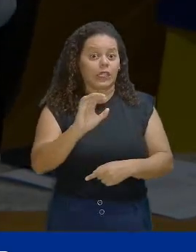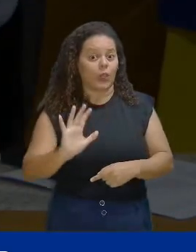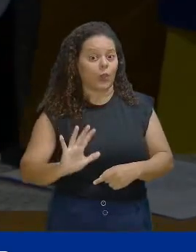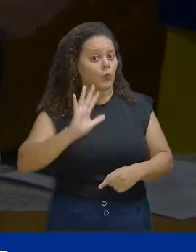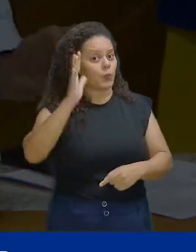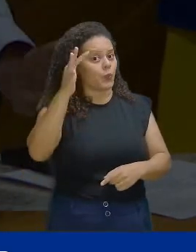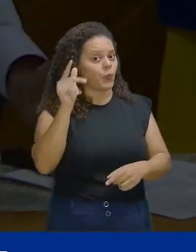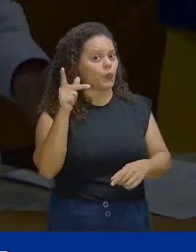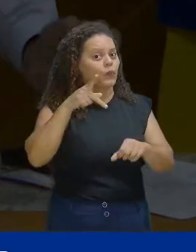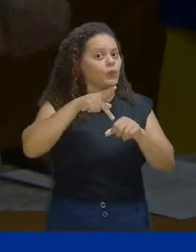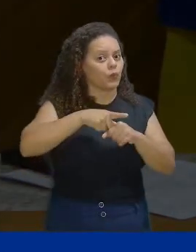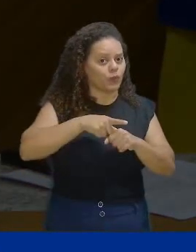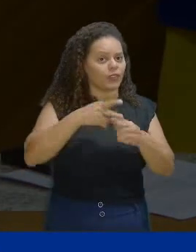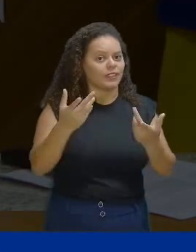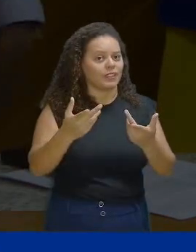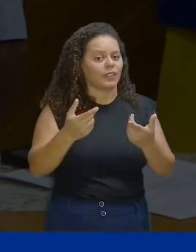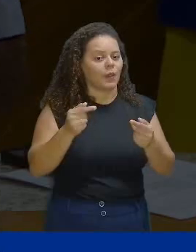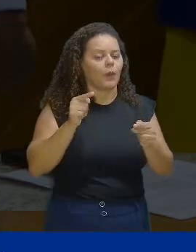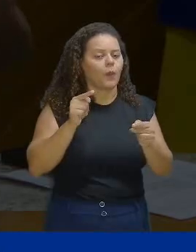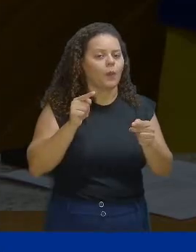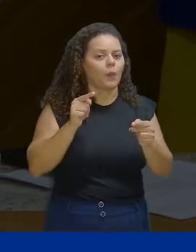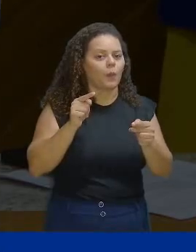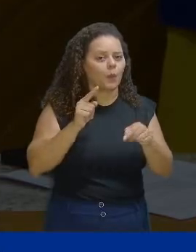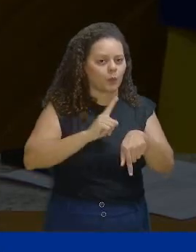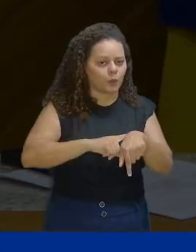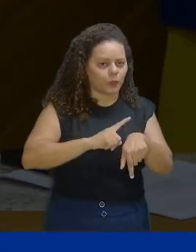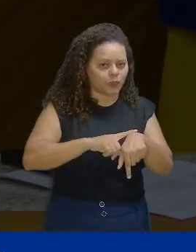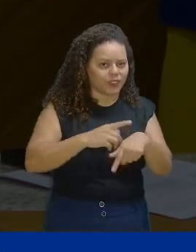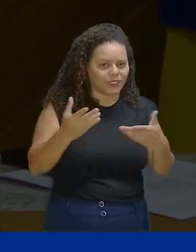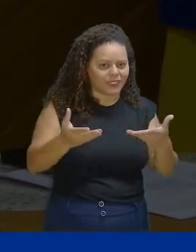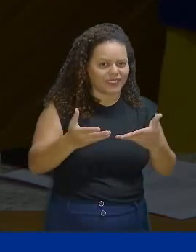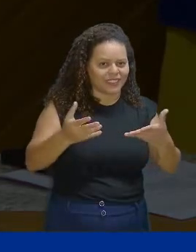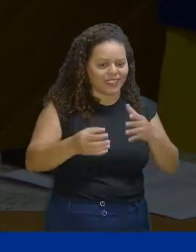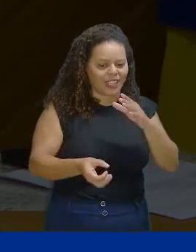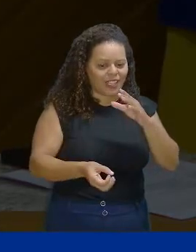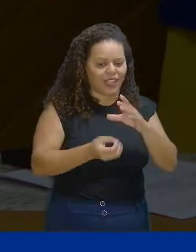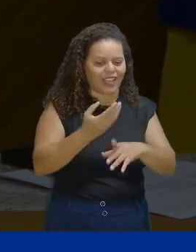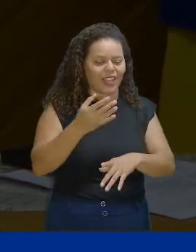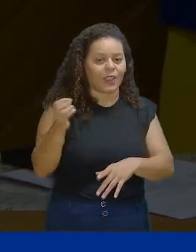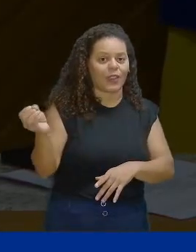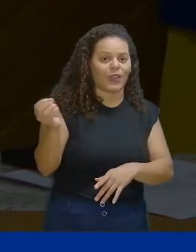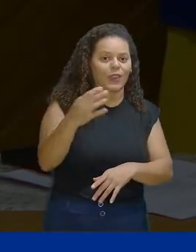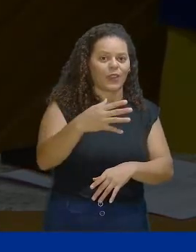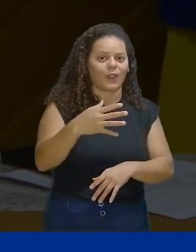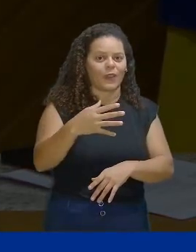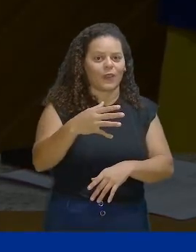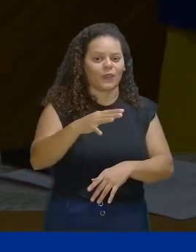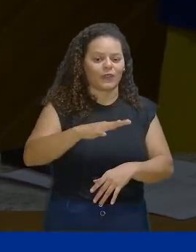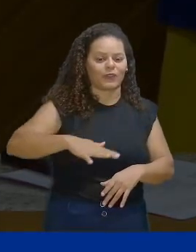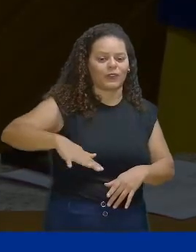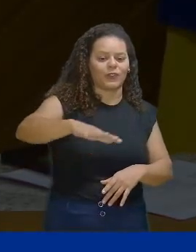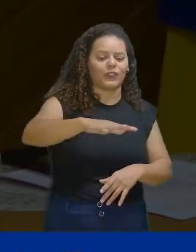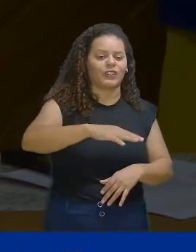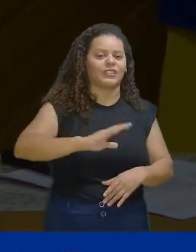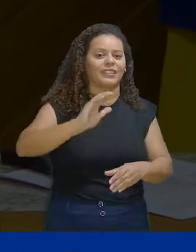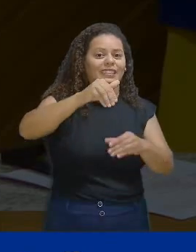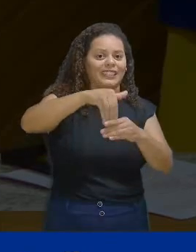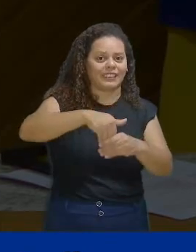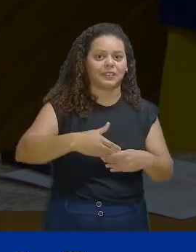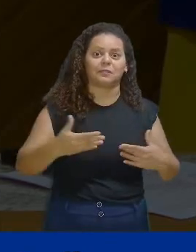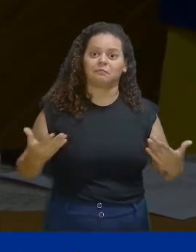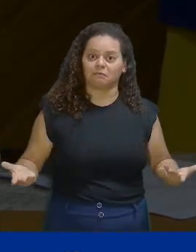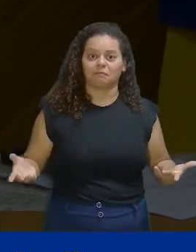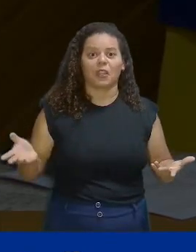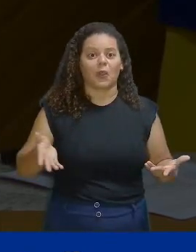é bem provável que em pouco tempo nós tenhamos que recriar ou reinstalar essas zonas eleitorais. Então, penso que é